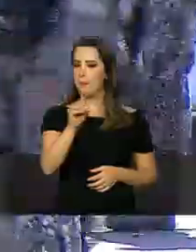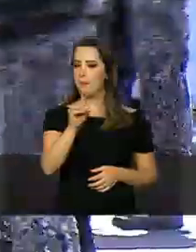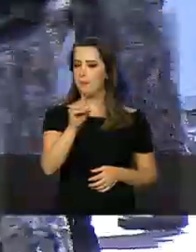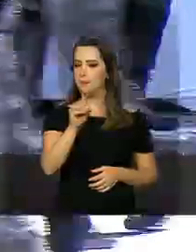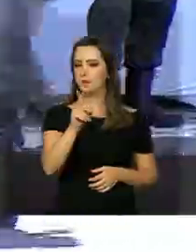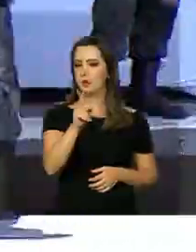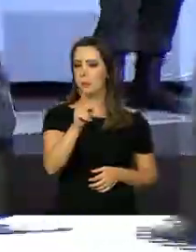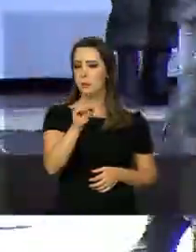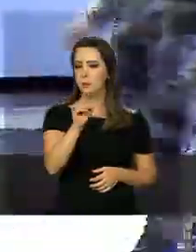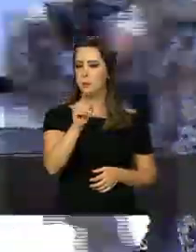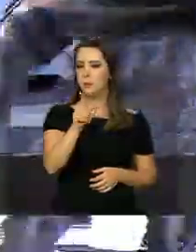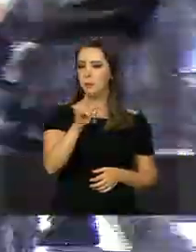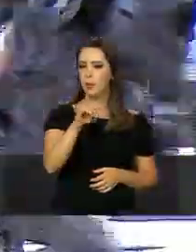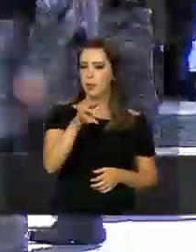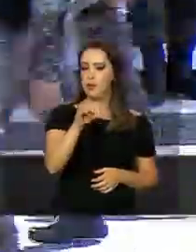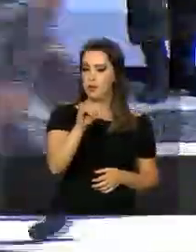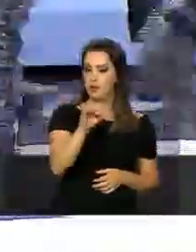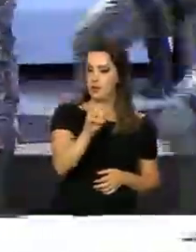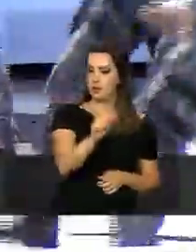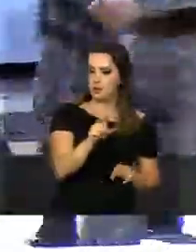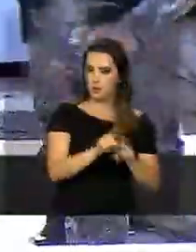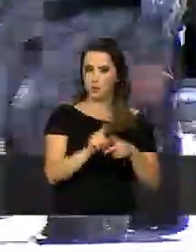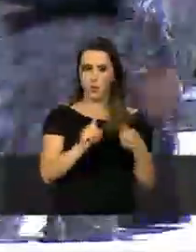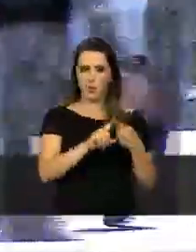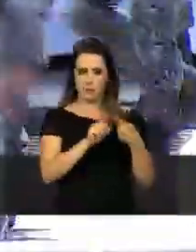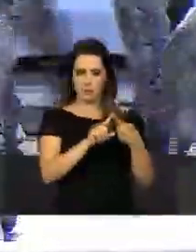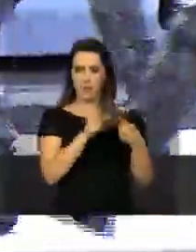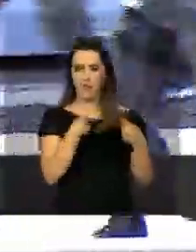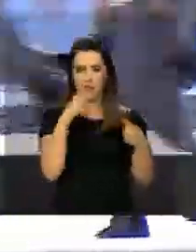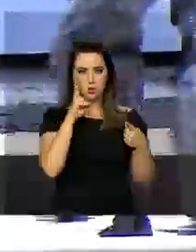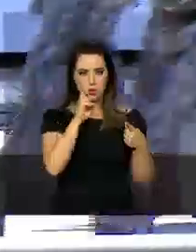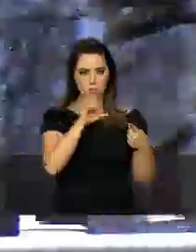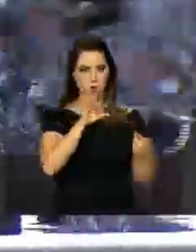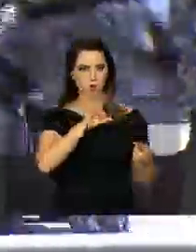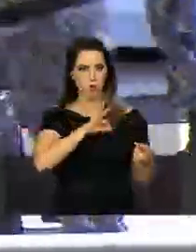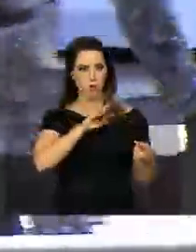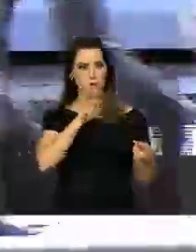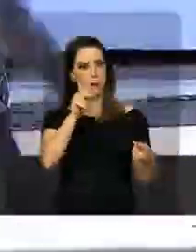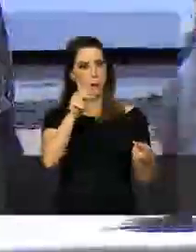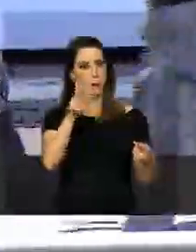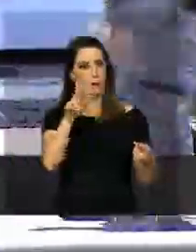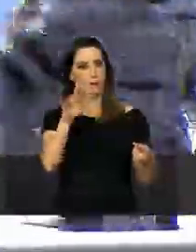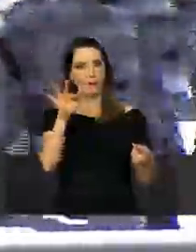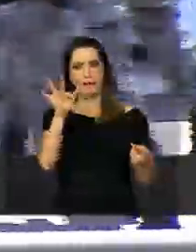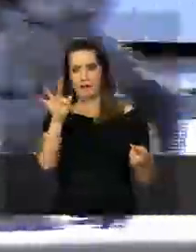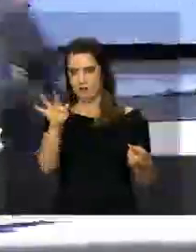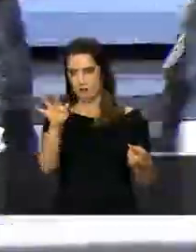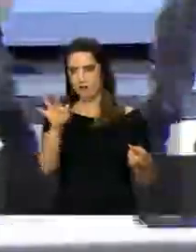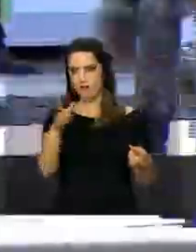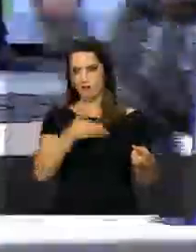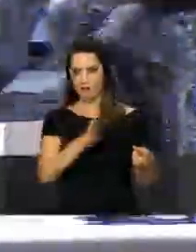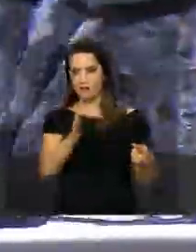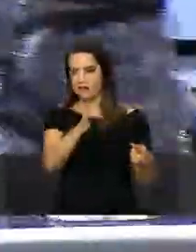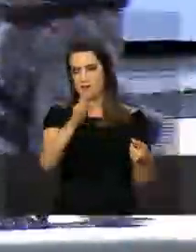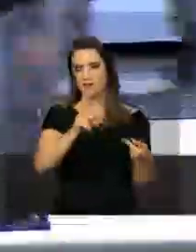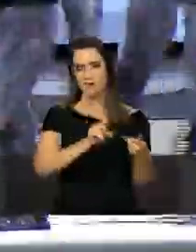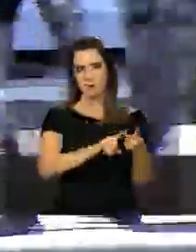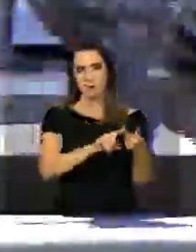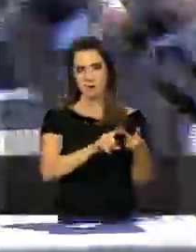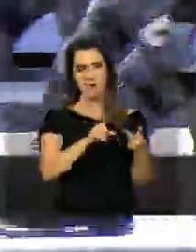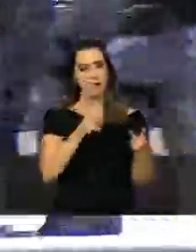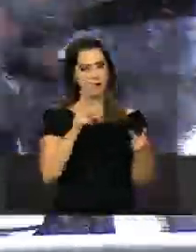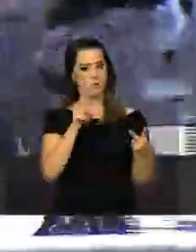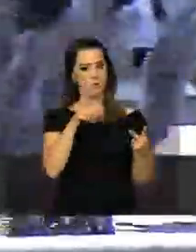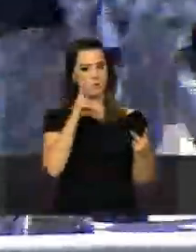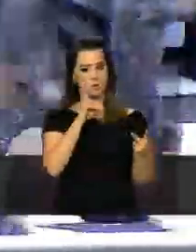camuflado, um camuflado mais claro, foi o grupamento de policiamento rodoviário, o operacional deles. Em seguida, nós tivemos, e ainda